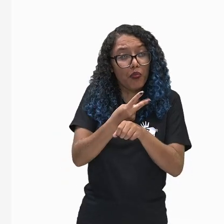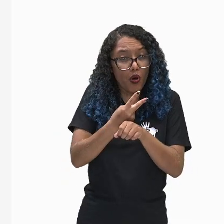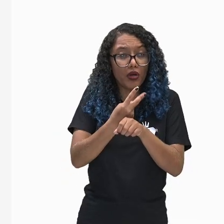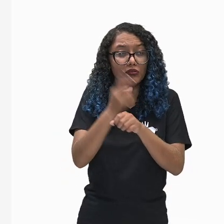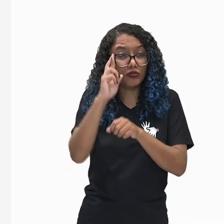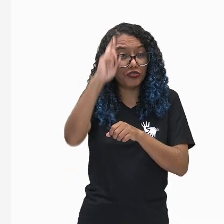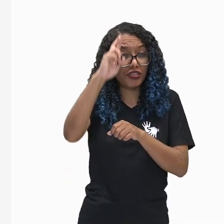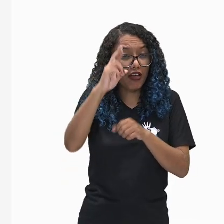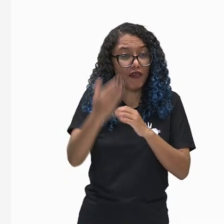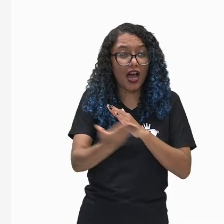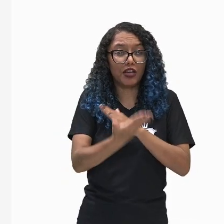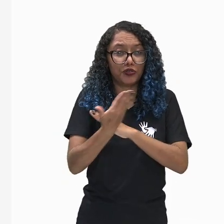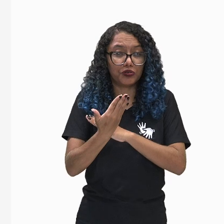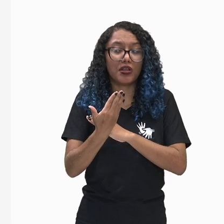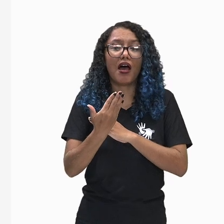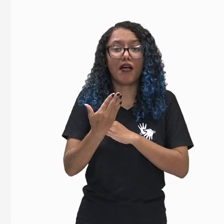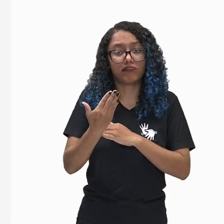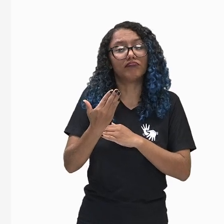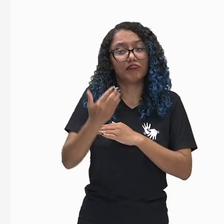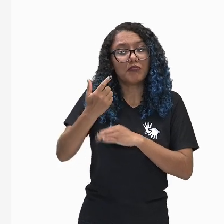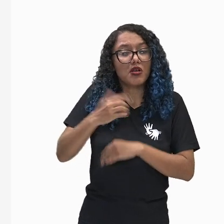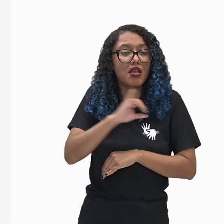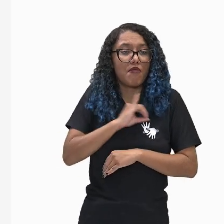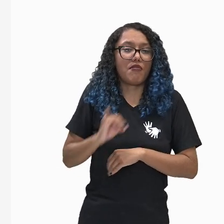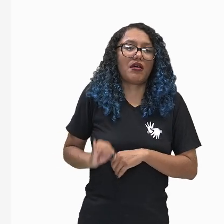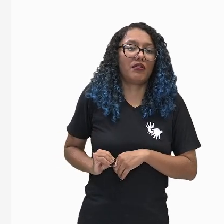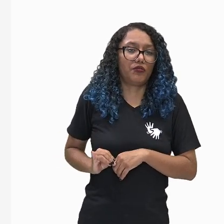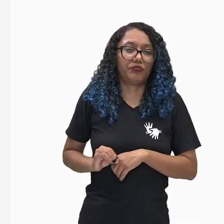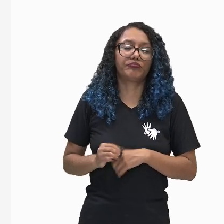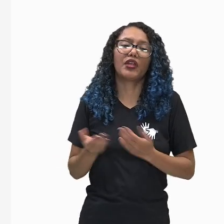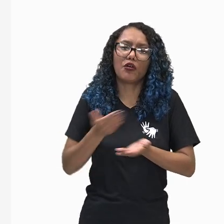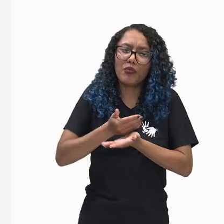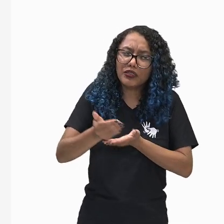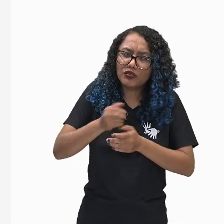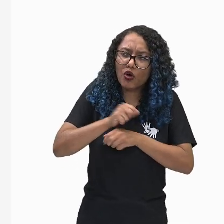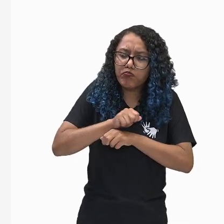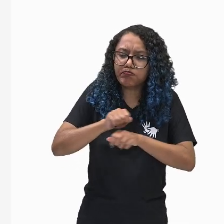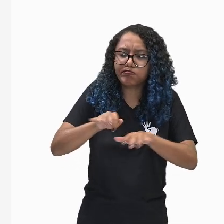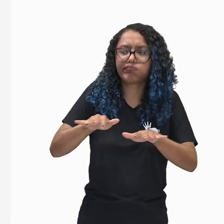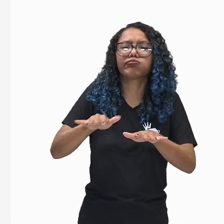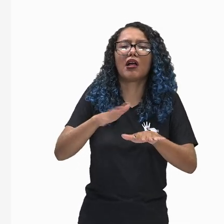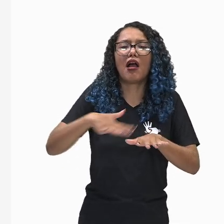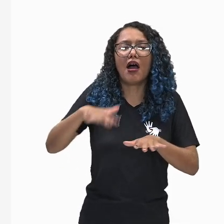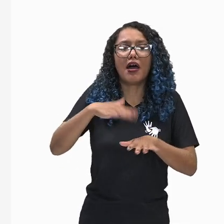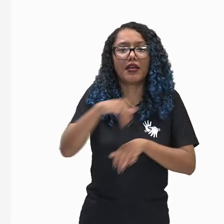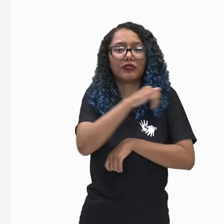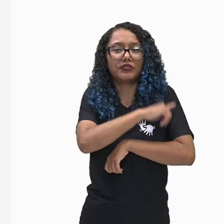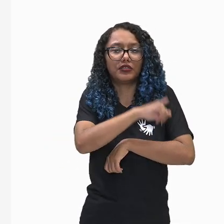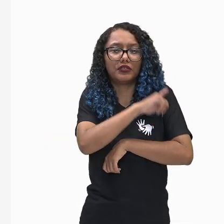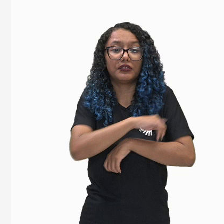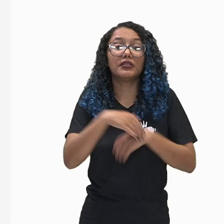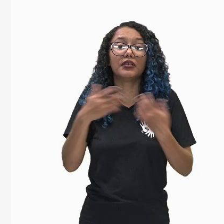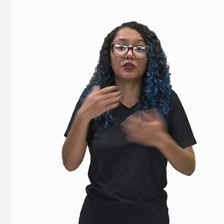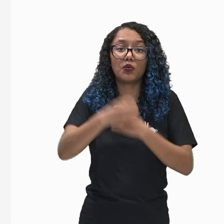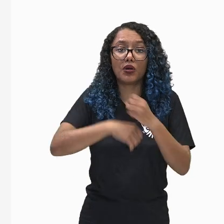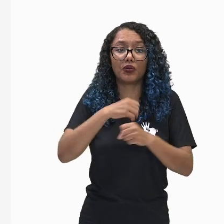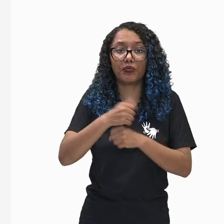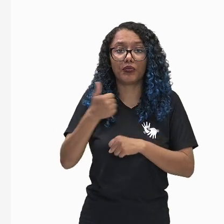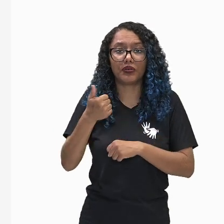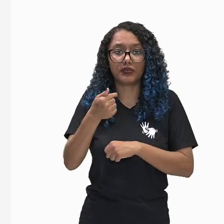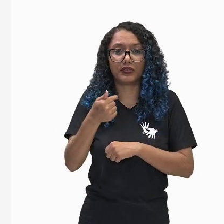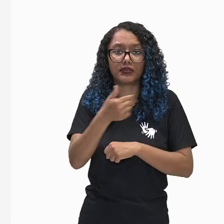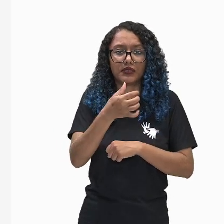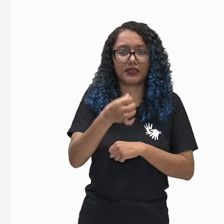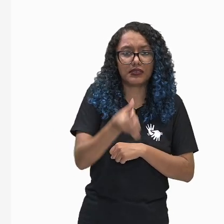Aos poucos, o café foi introduzido no Rio de Janeiro, atingindo em 1776 as áreas da Gávea,